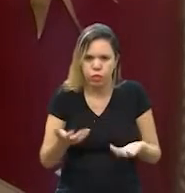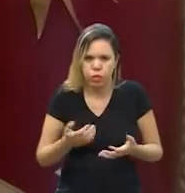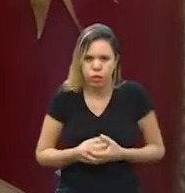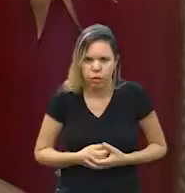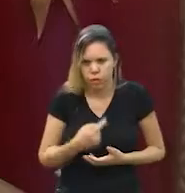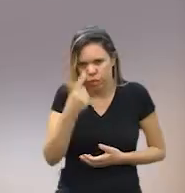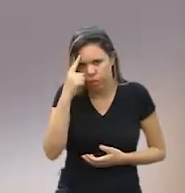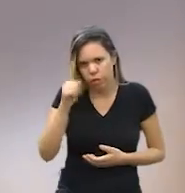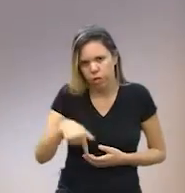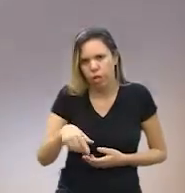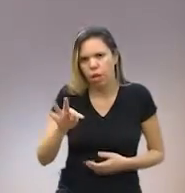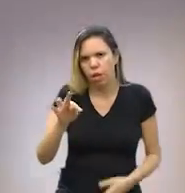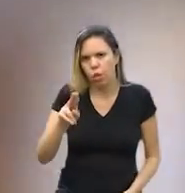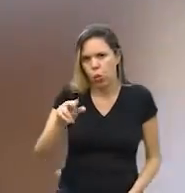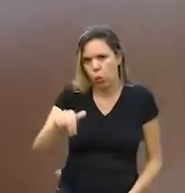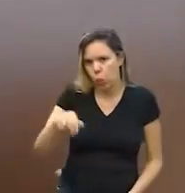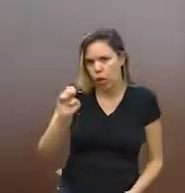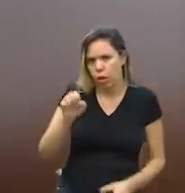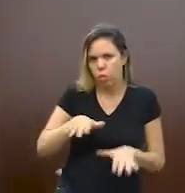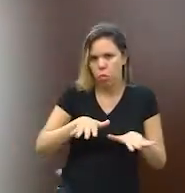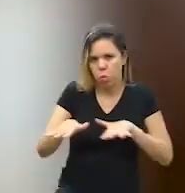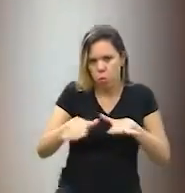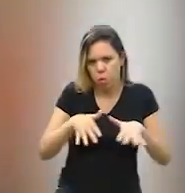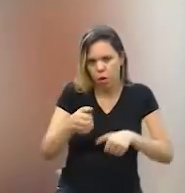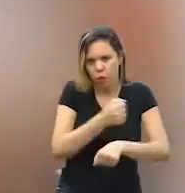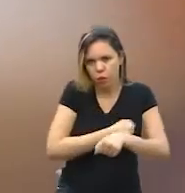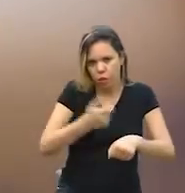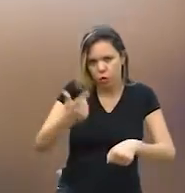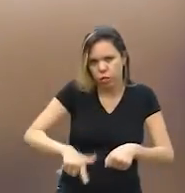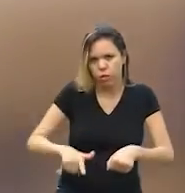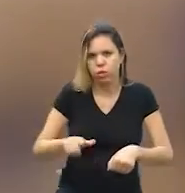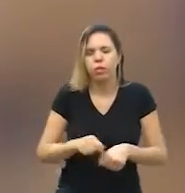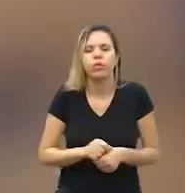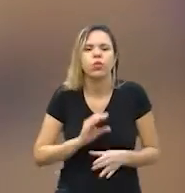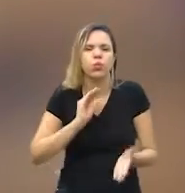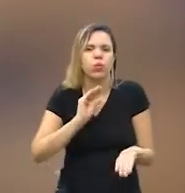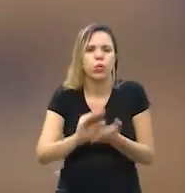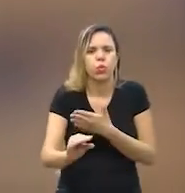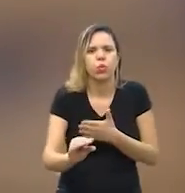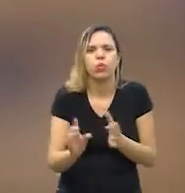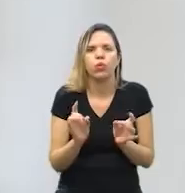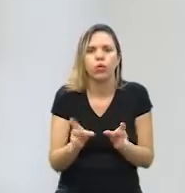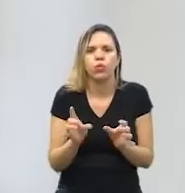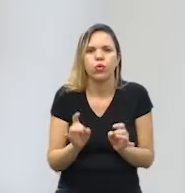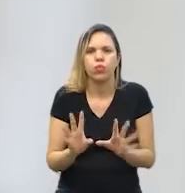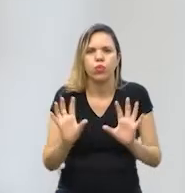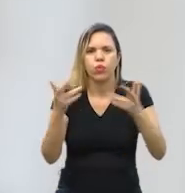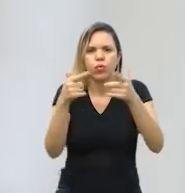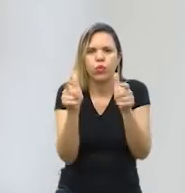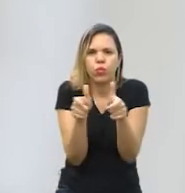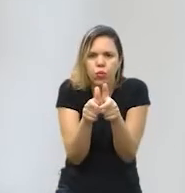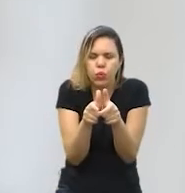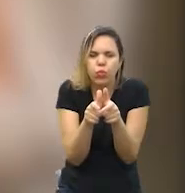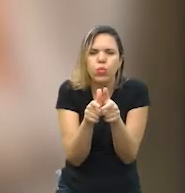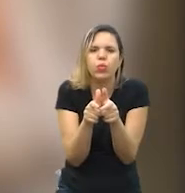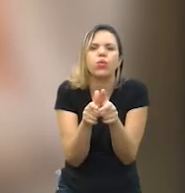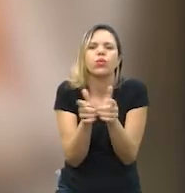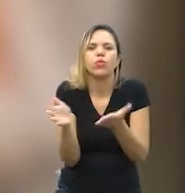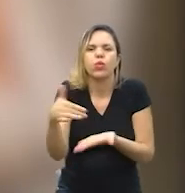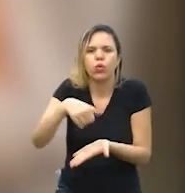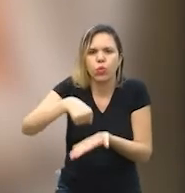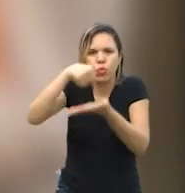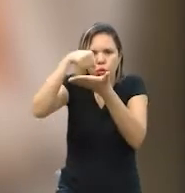de comida que a gente fizesse. A ideia da Tuane para movimentar sua cozinha novamente foi investir em micro e pequenos